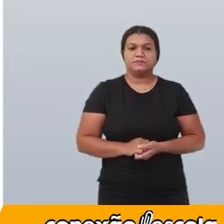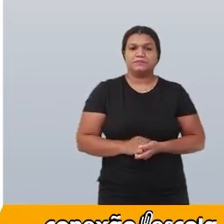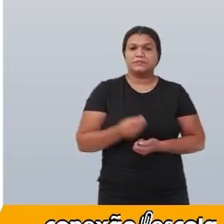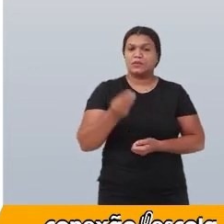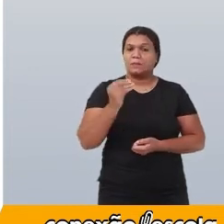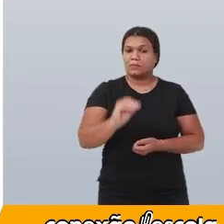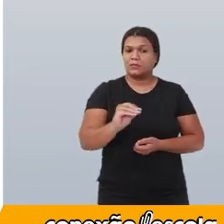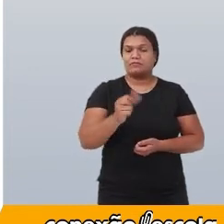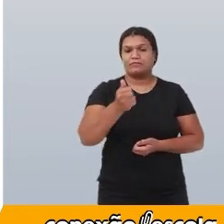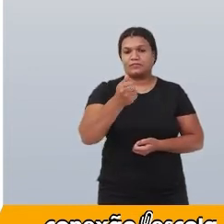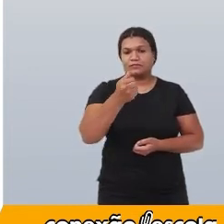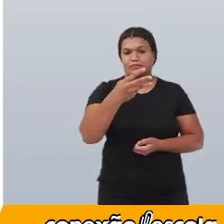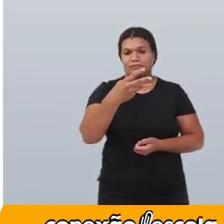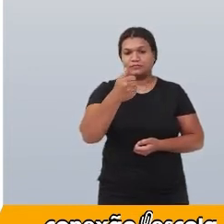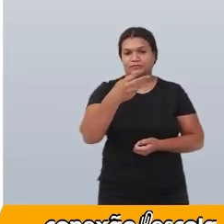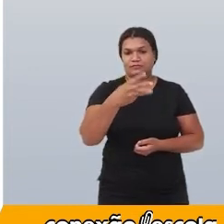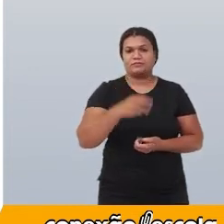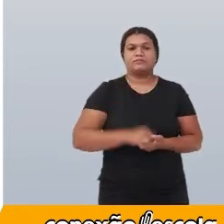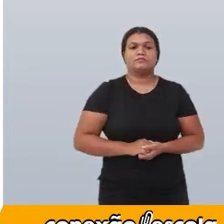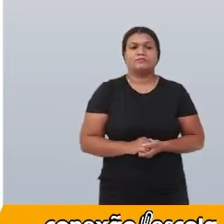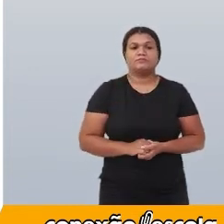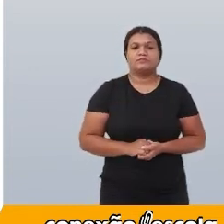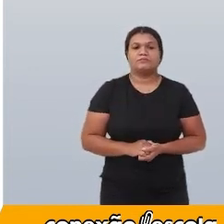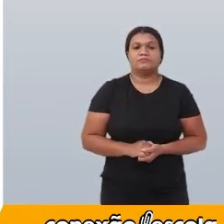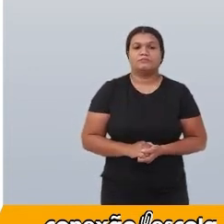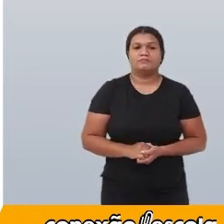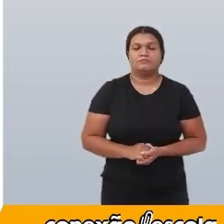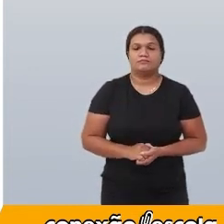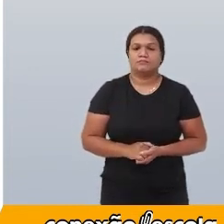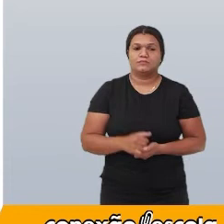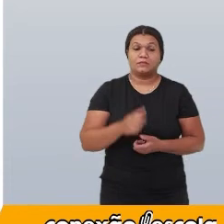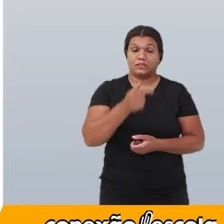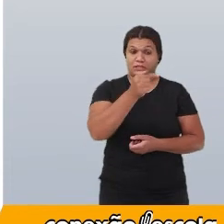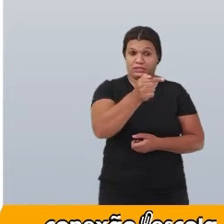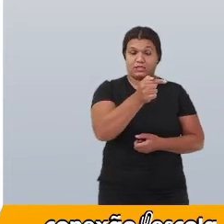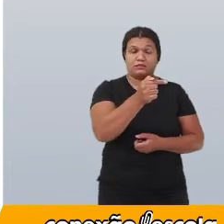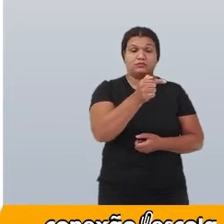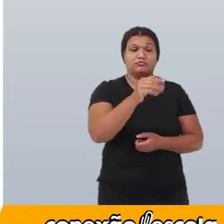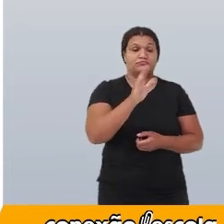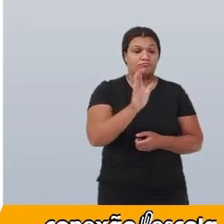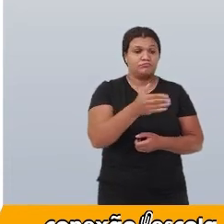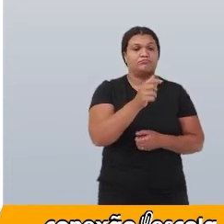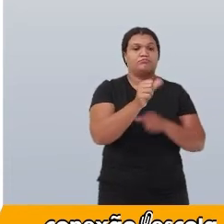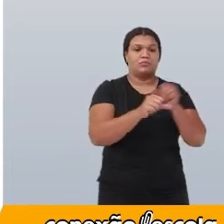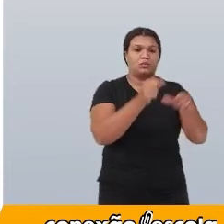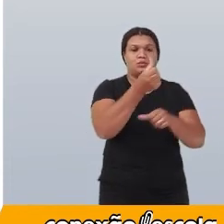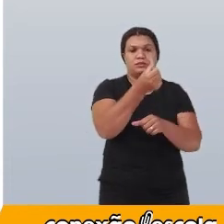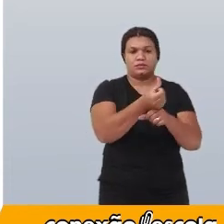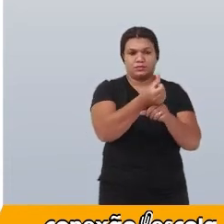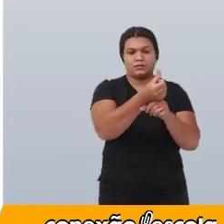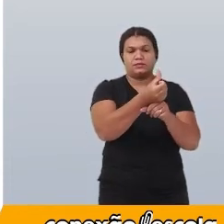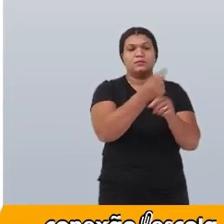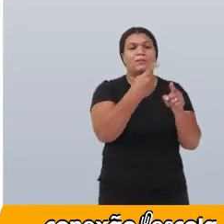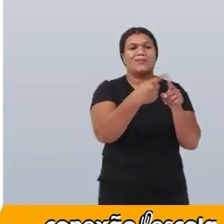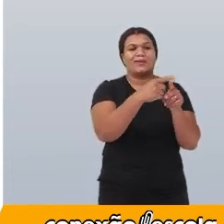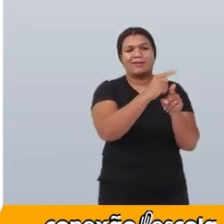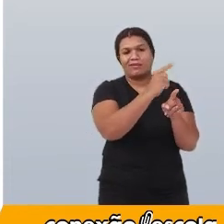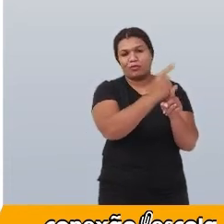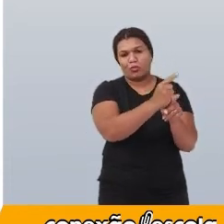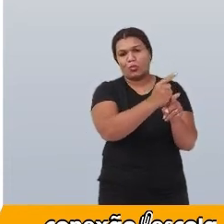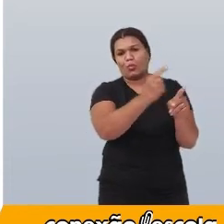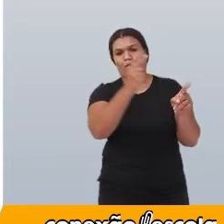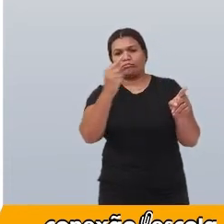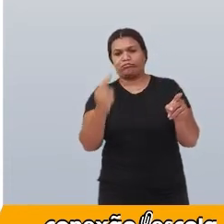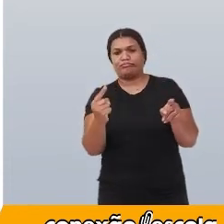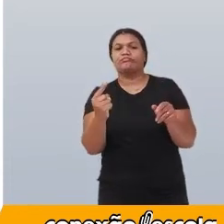casa da unidade. 7 unidades, eu vou transformar em 6 unidades, porque eu vou